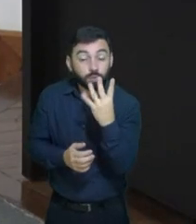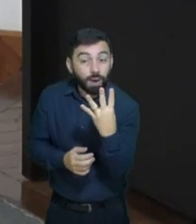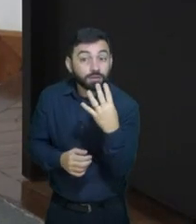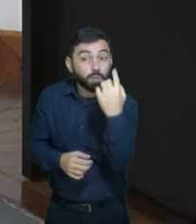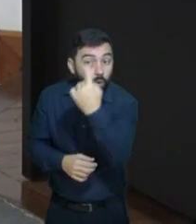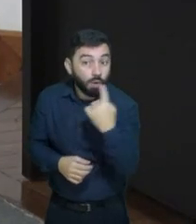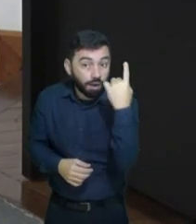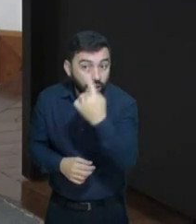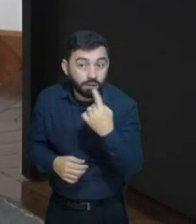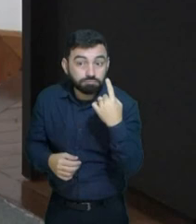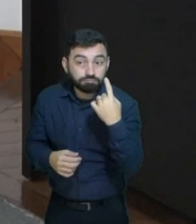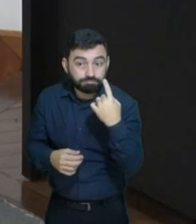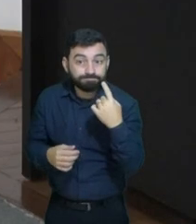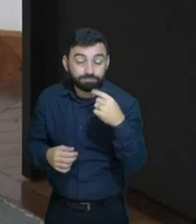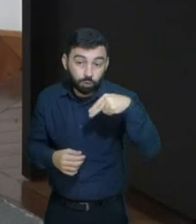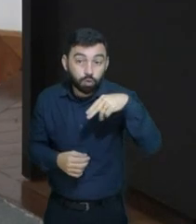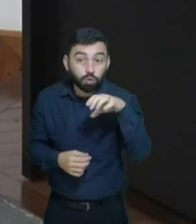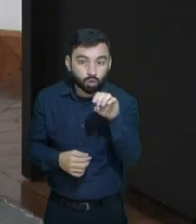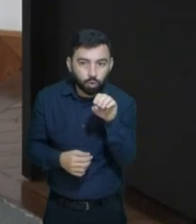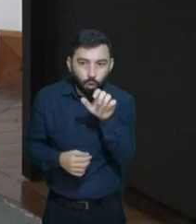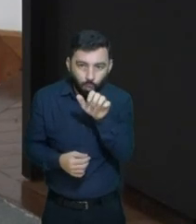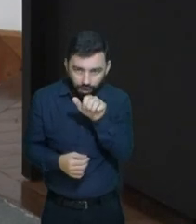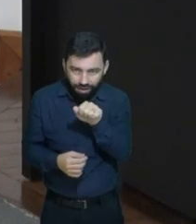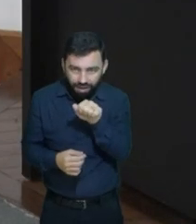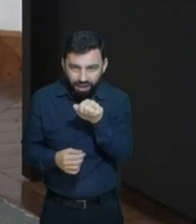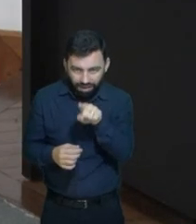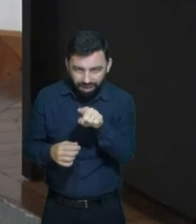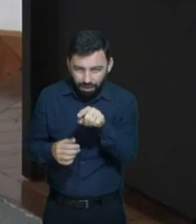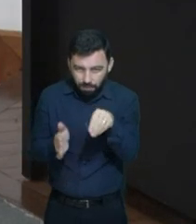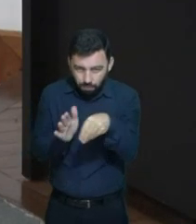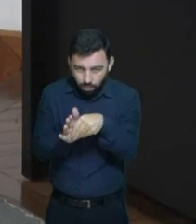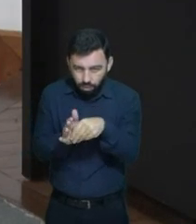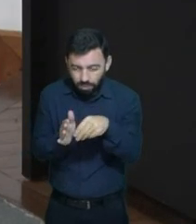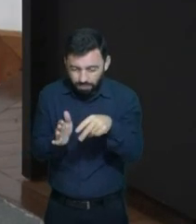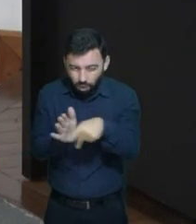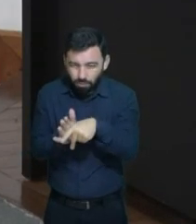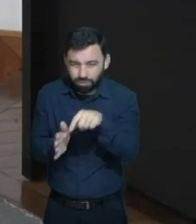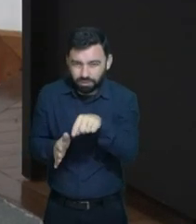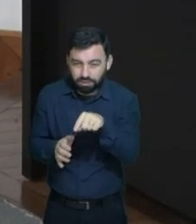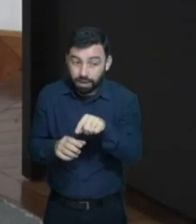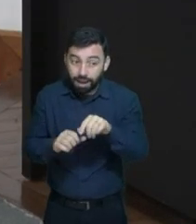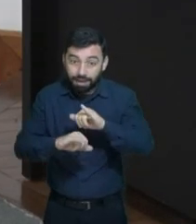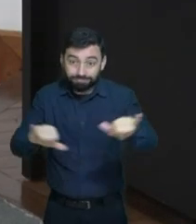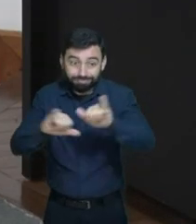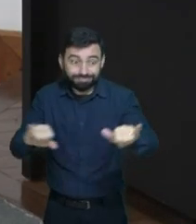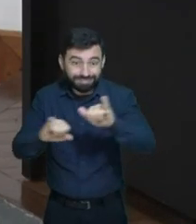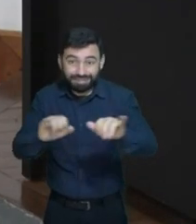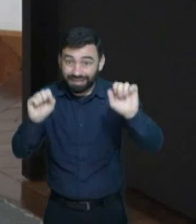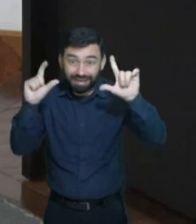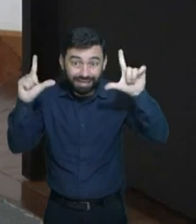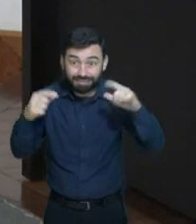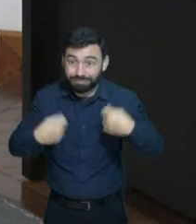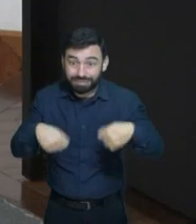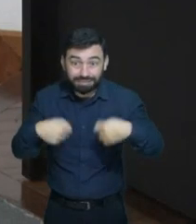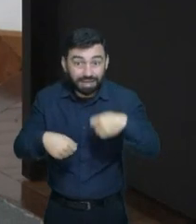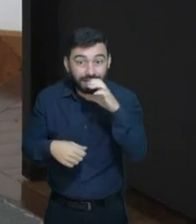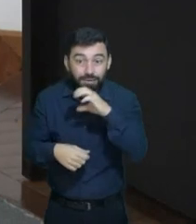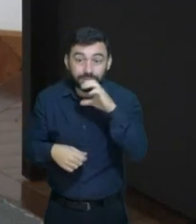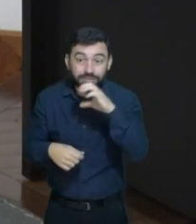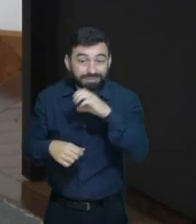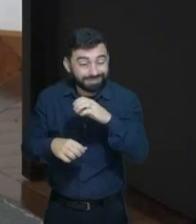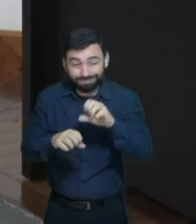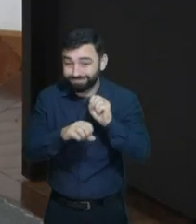daí, tá? O pessoal da NOAA, do Centro de Furacões, lá, para dar alerta para a população que ia virar. E aí